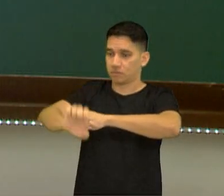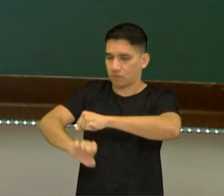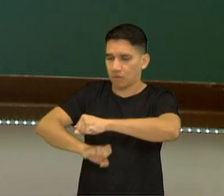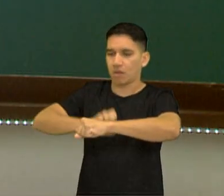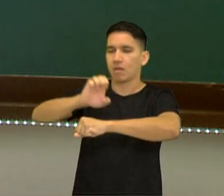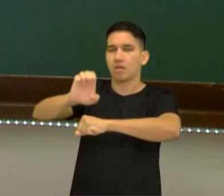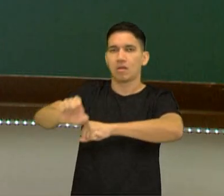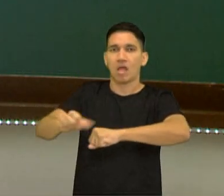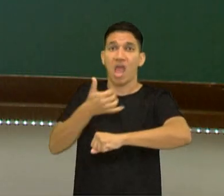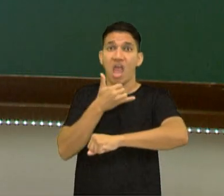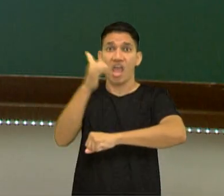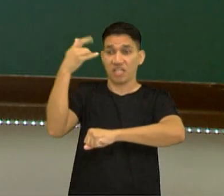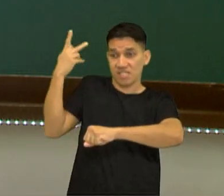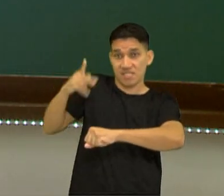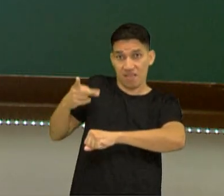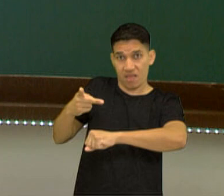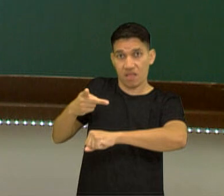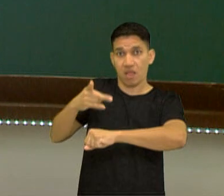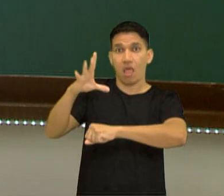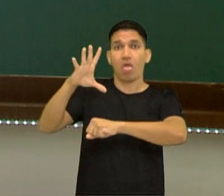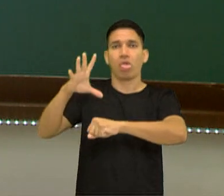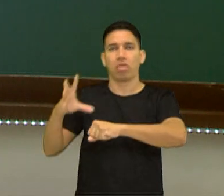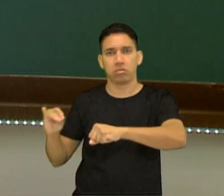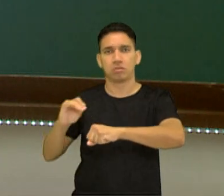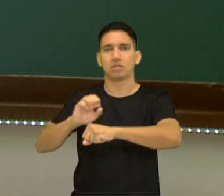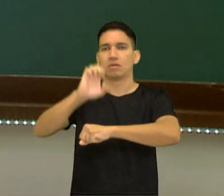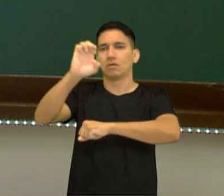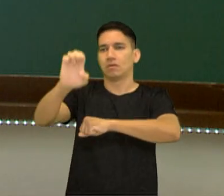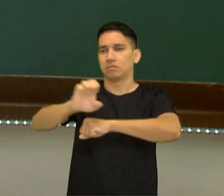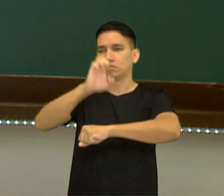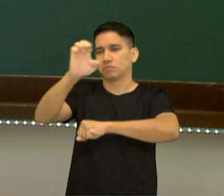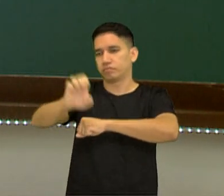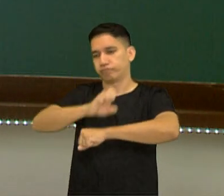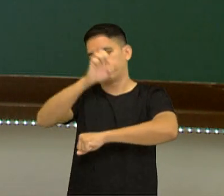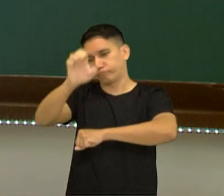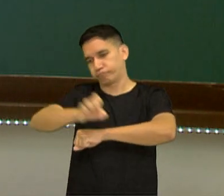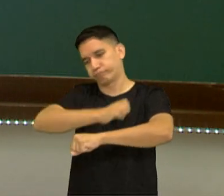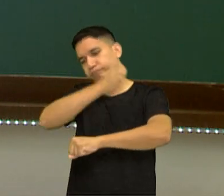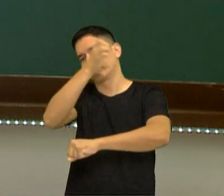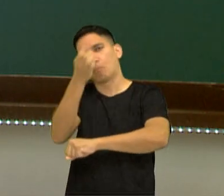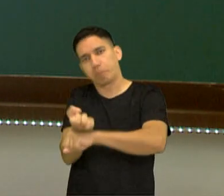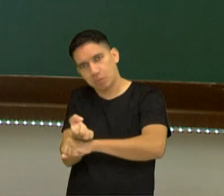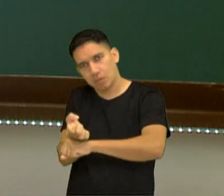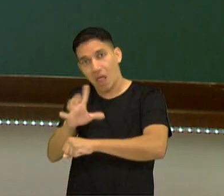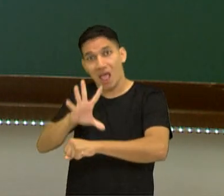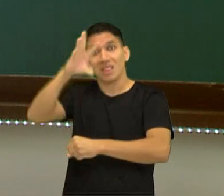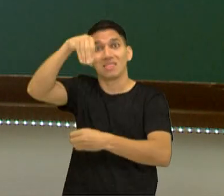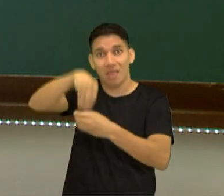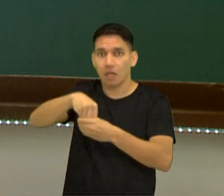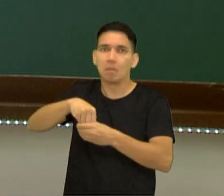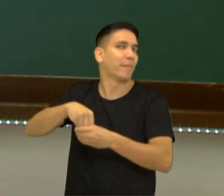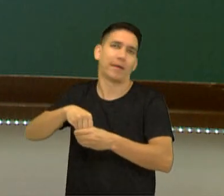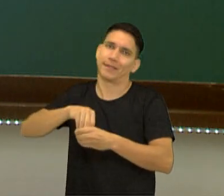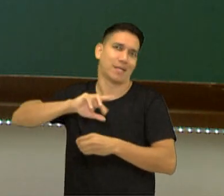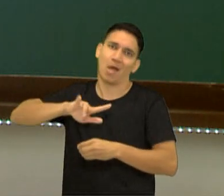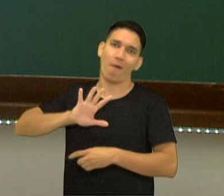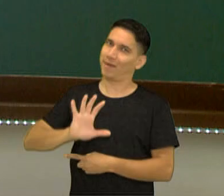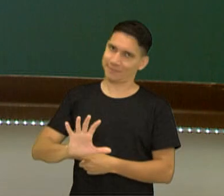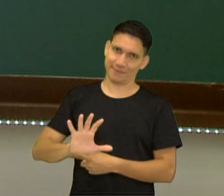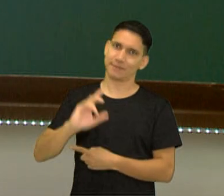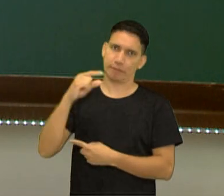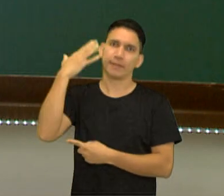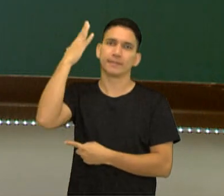essa energia e ia fazer um movimento espiralado até cair dentro do núcleo. Mas a gente sabe que isso não acontece, né? A gente tem a